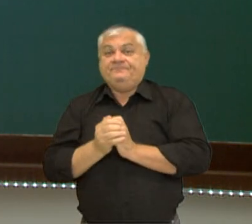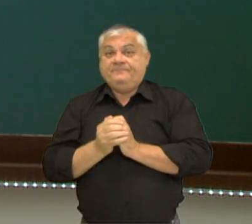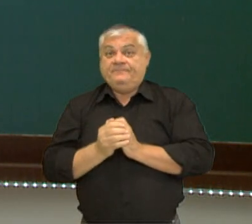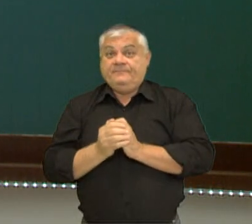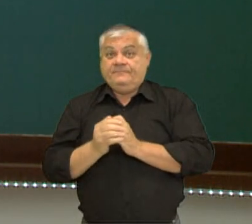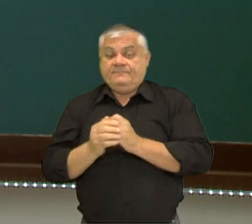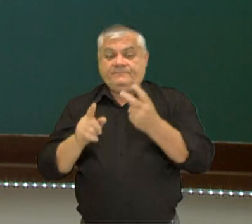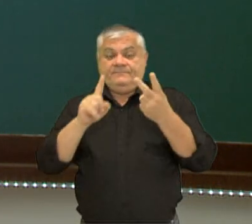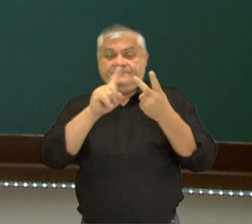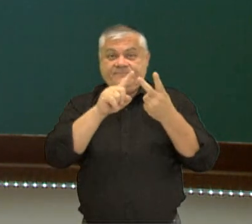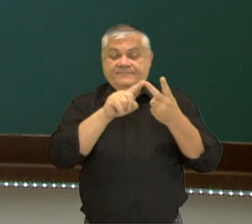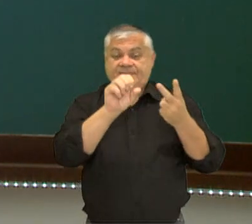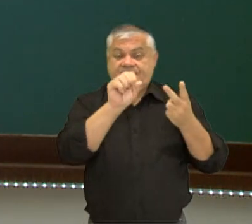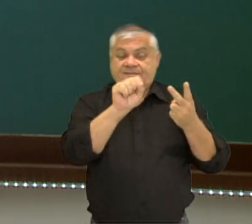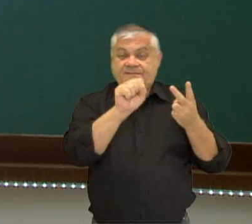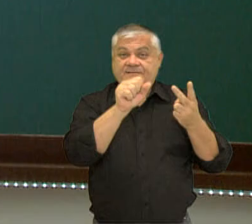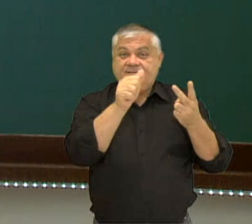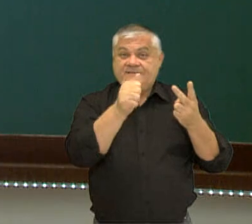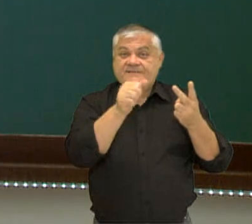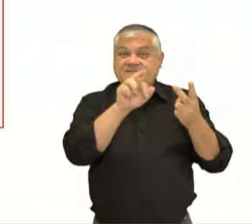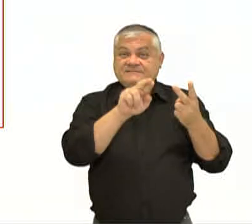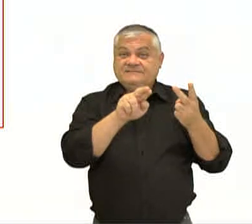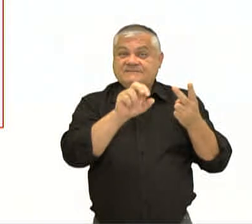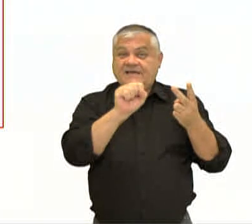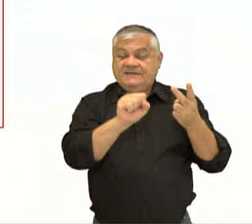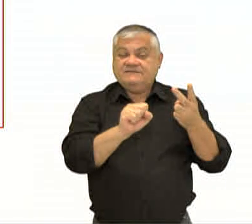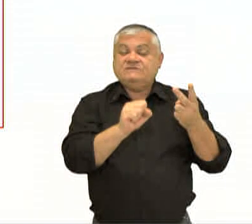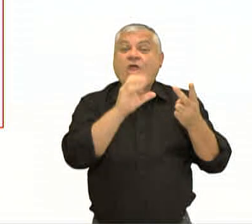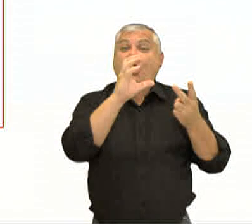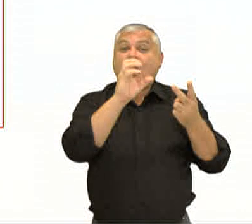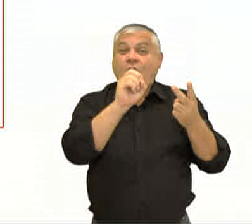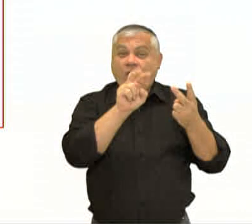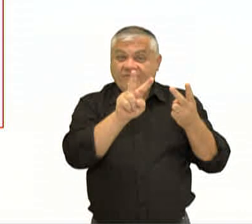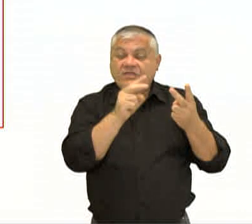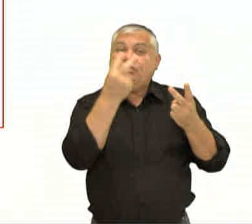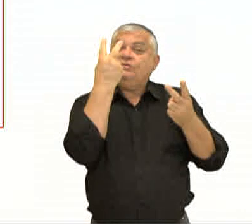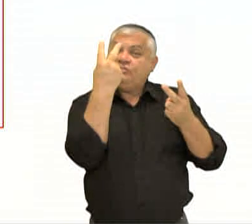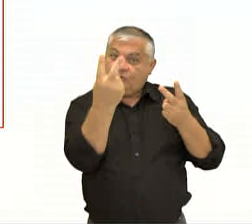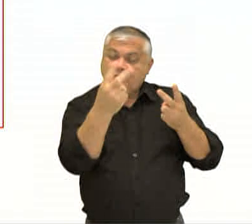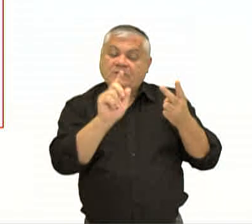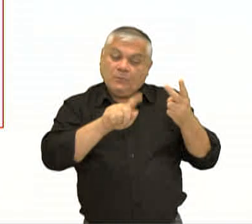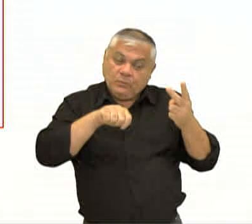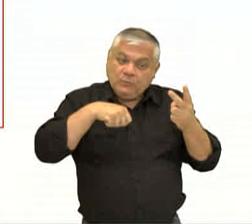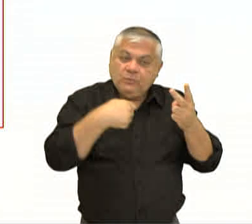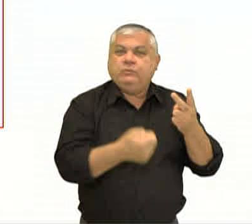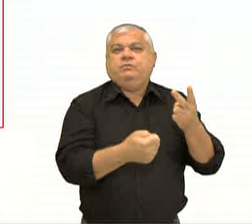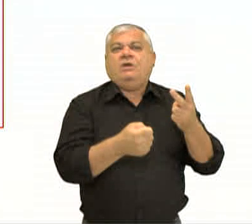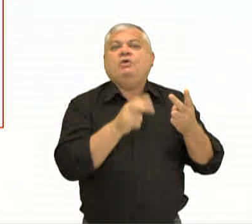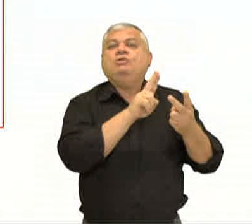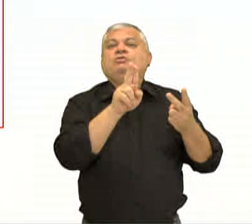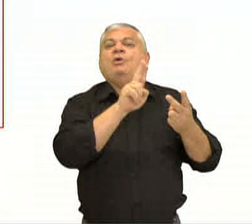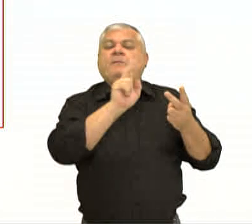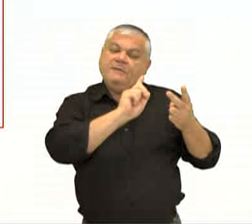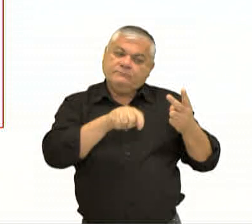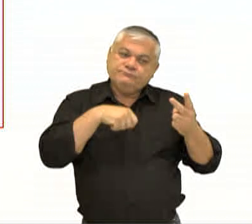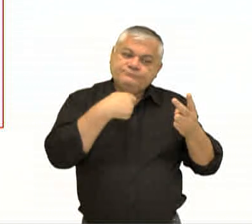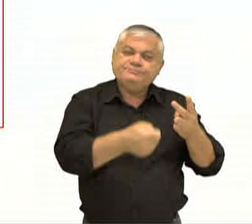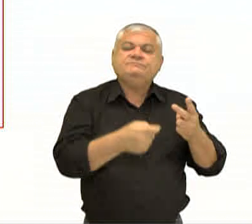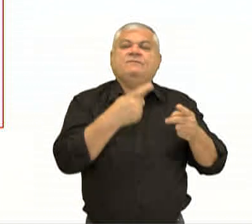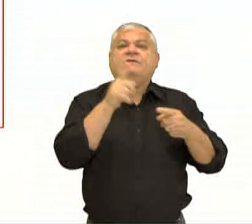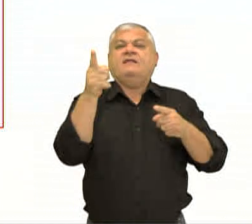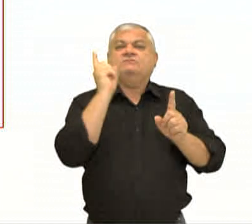SARS-CoV-2 é o nome dado ao coronavírus, tá? Que foi descoberto no final de 2019 lá em Wuhan,